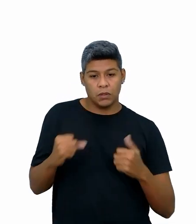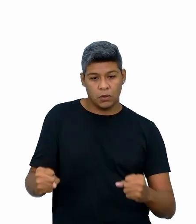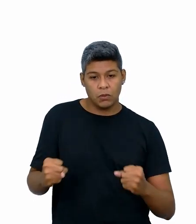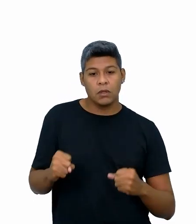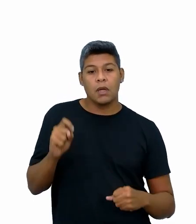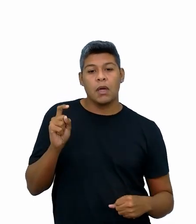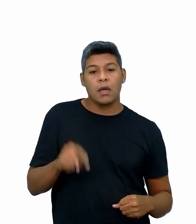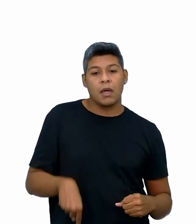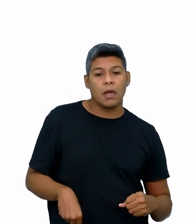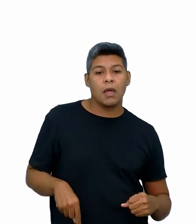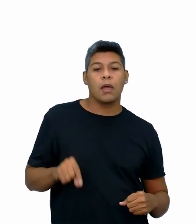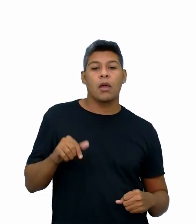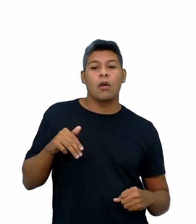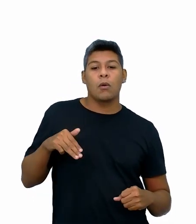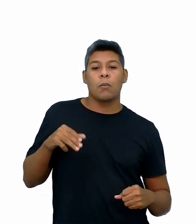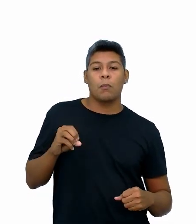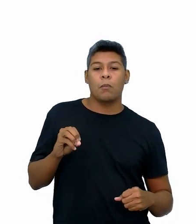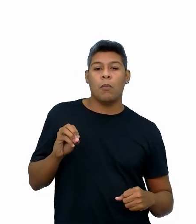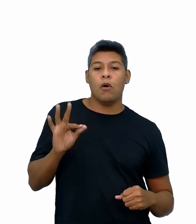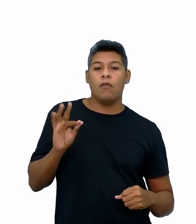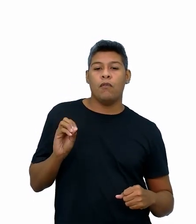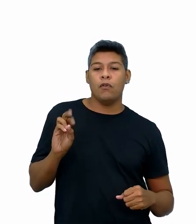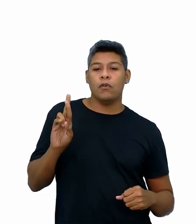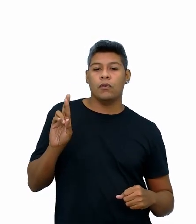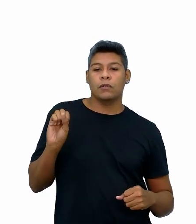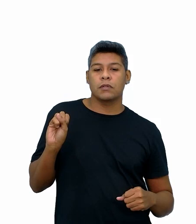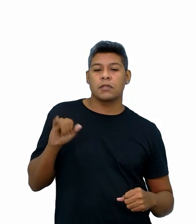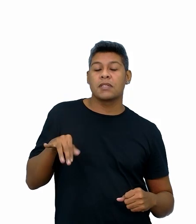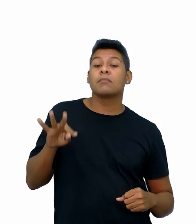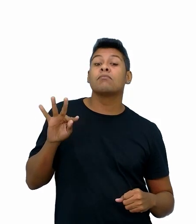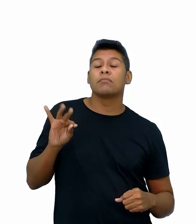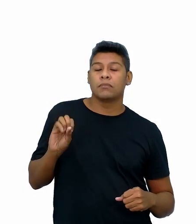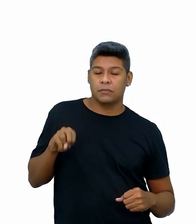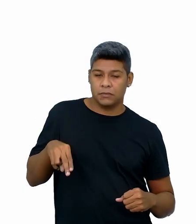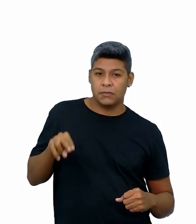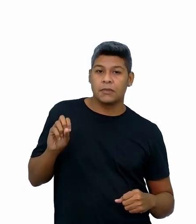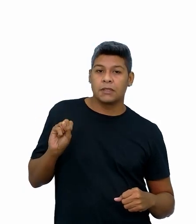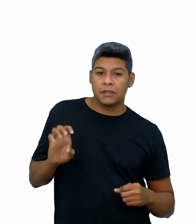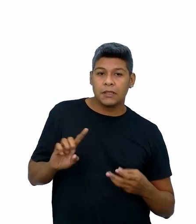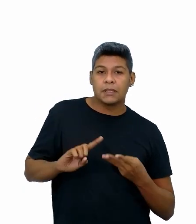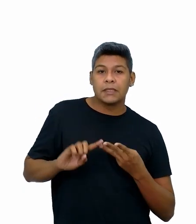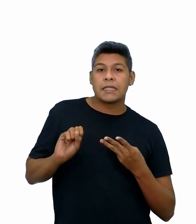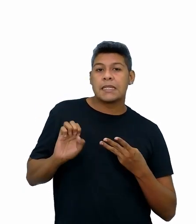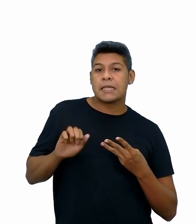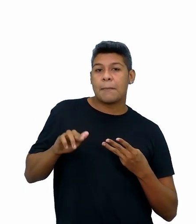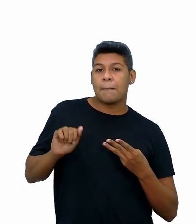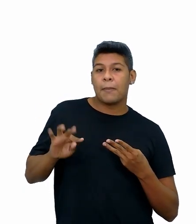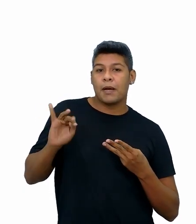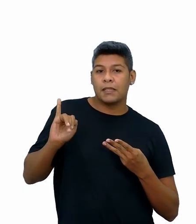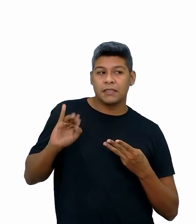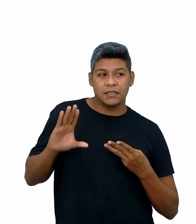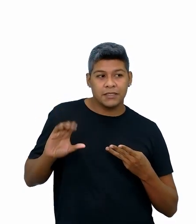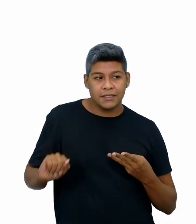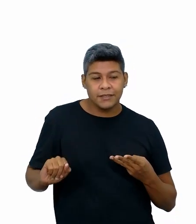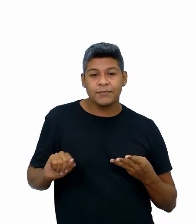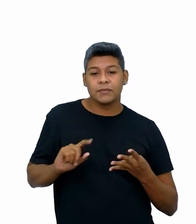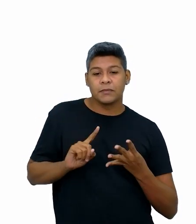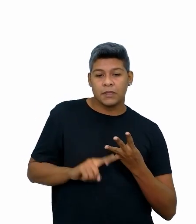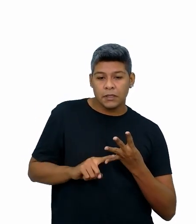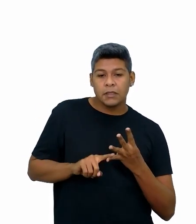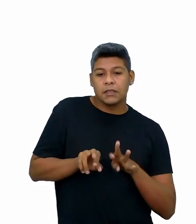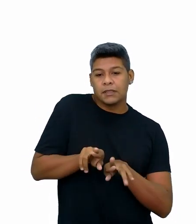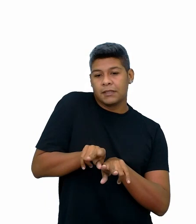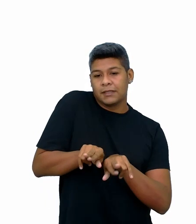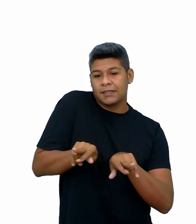o fono-ortográfico, morfossintaxe, a sintaxe, semântica, a variação linguística e